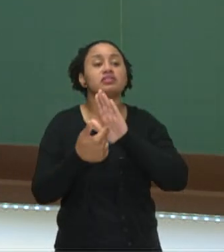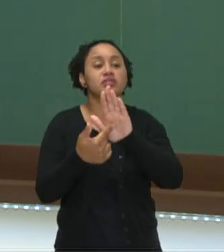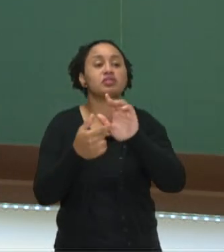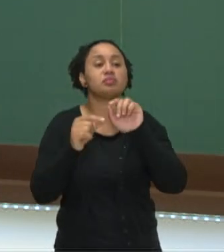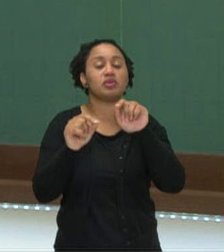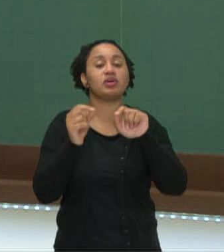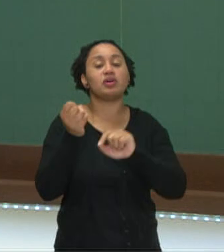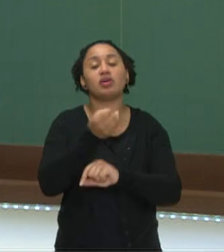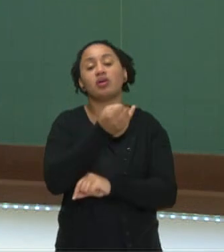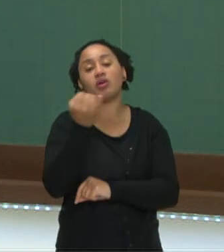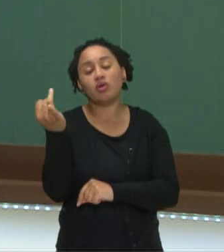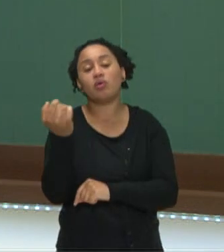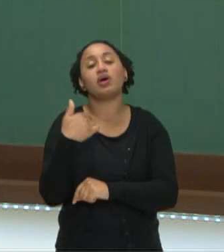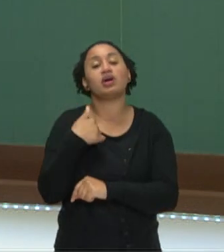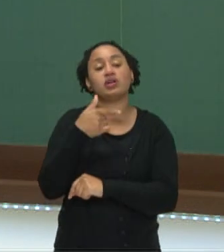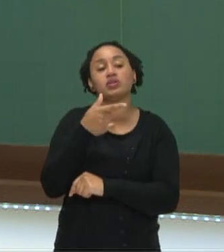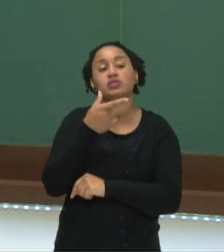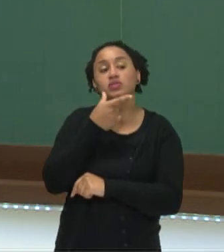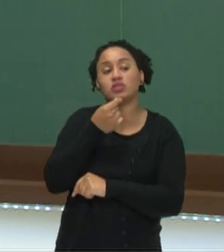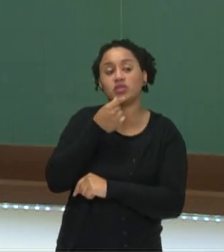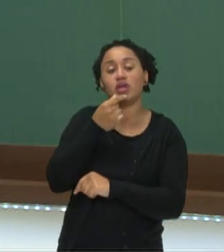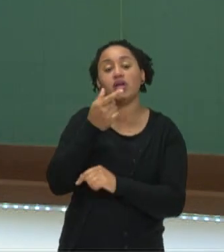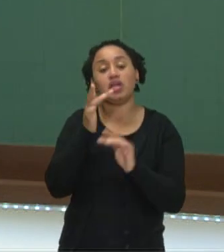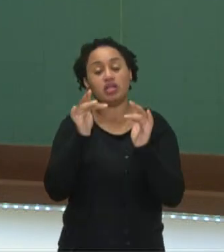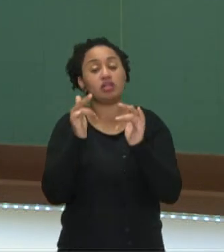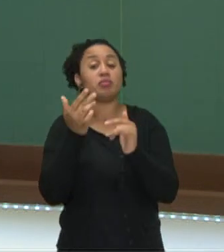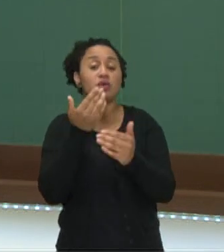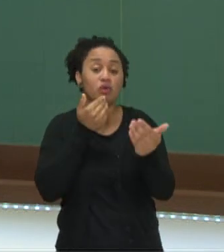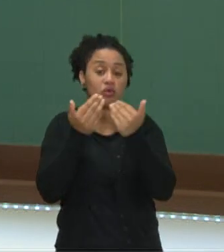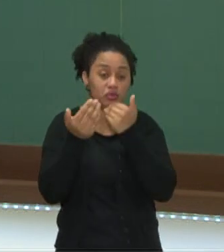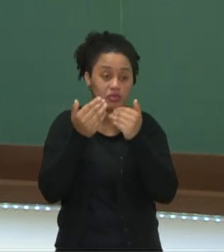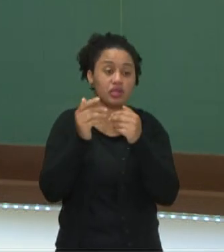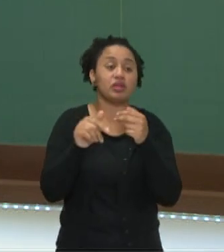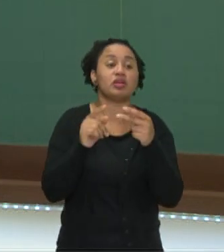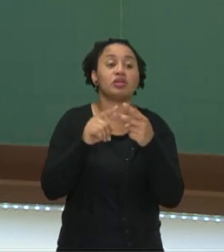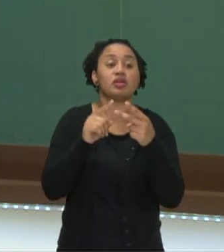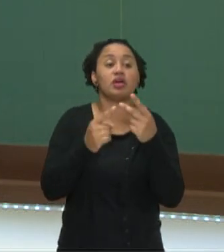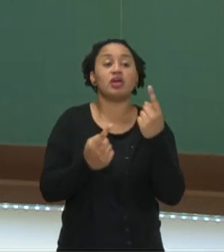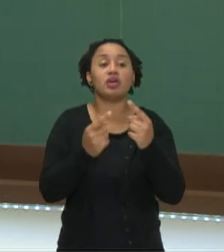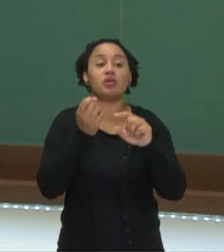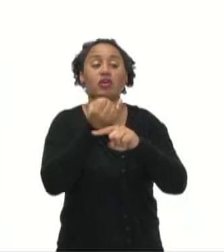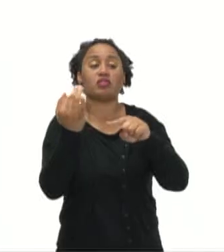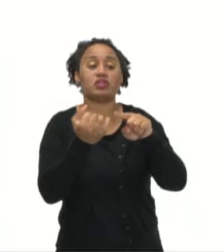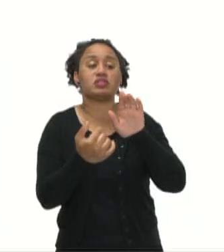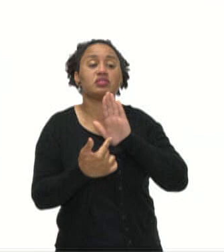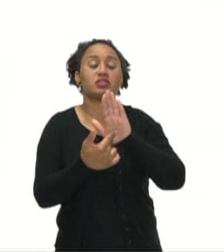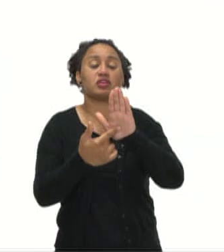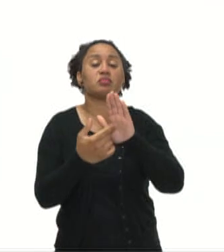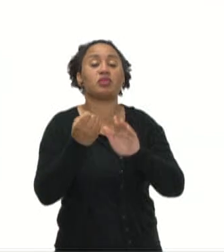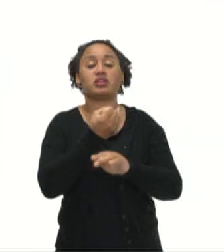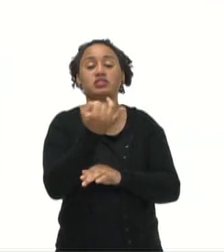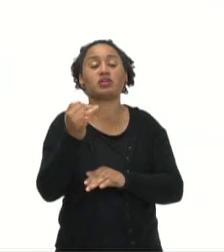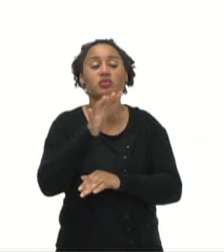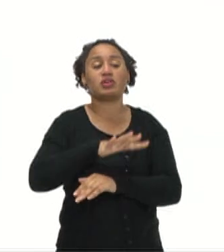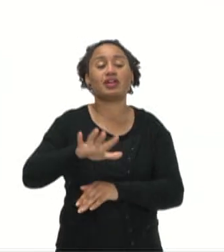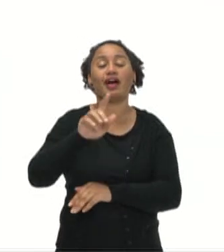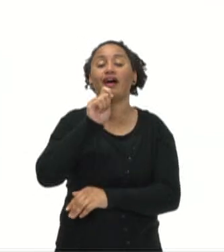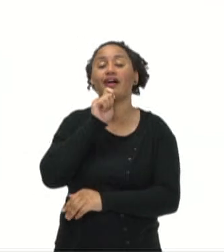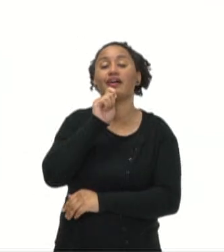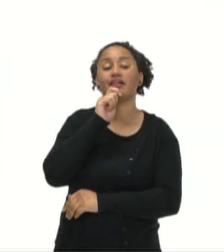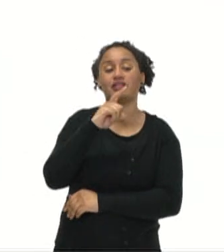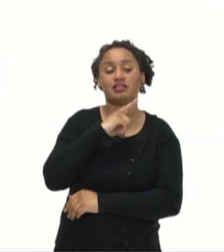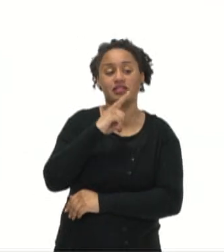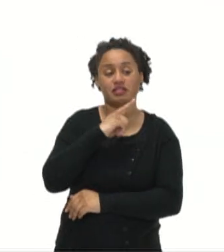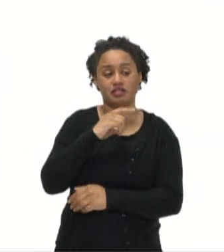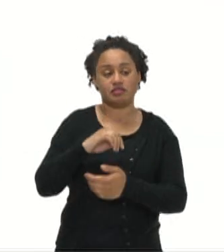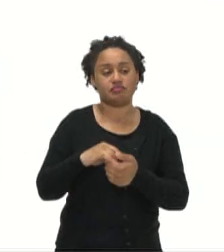representa quantos pedaços Antônio e a namorada comeram e qual é a fração que representa quantos pedaços ainda